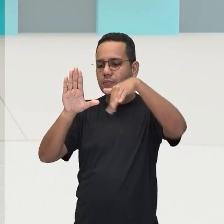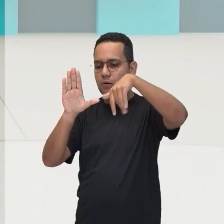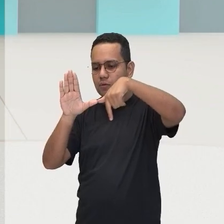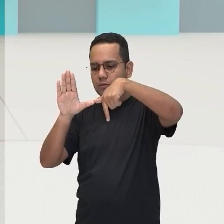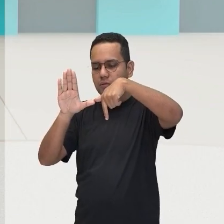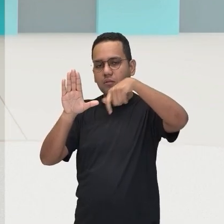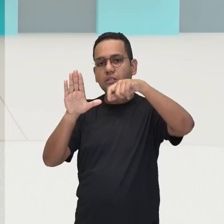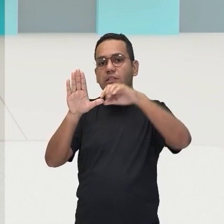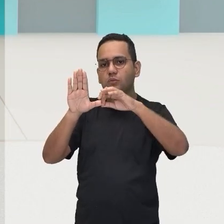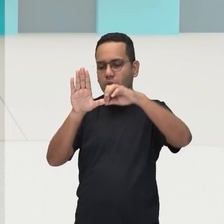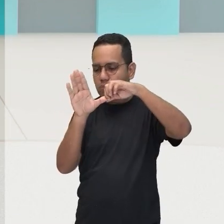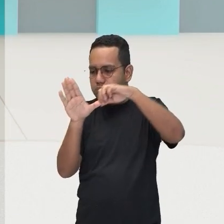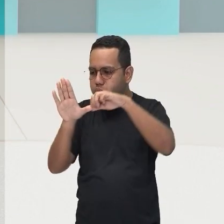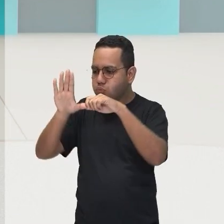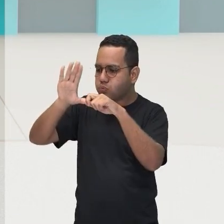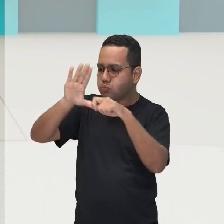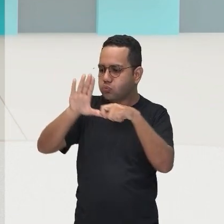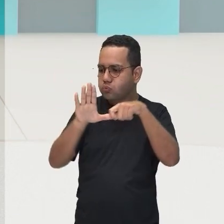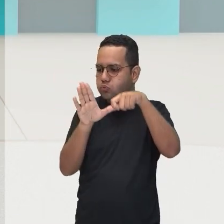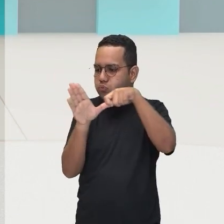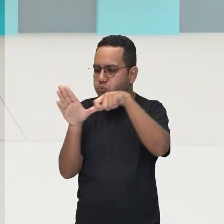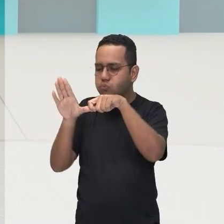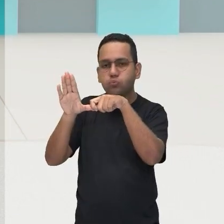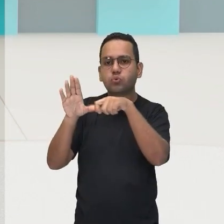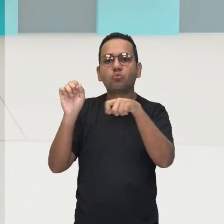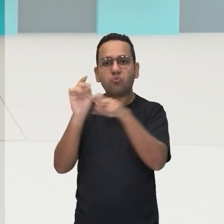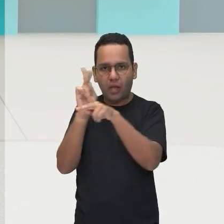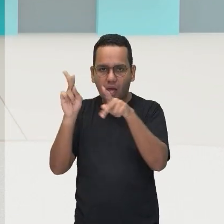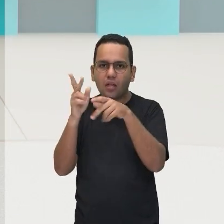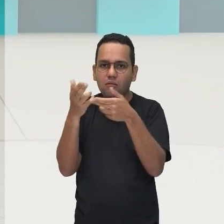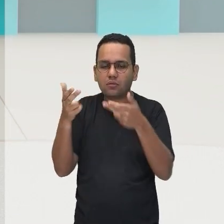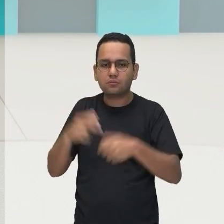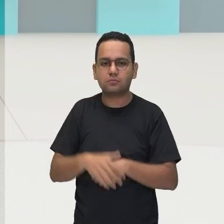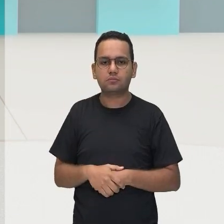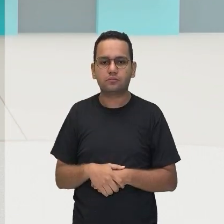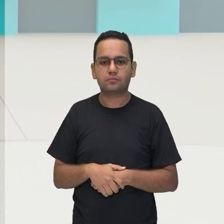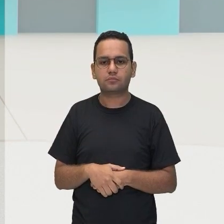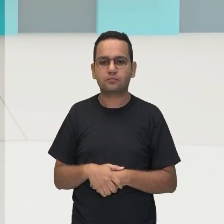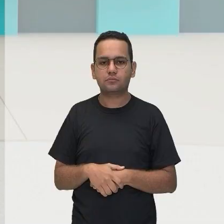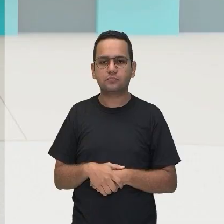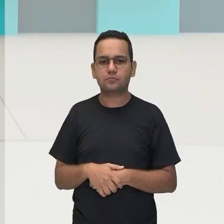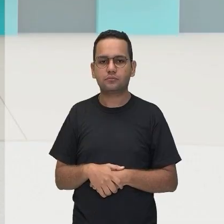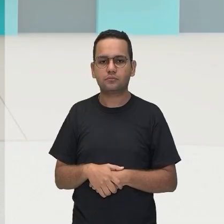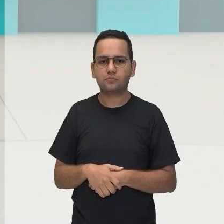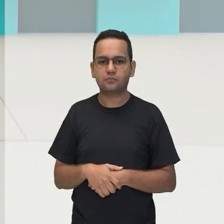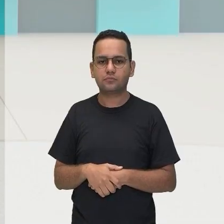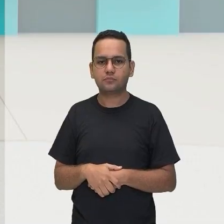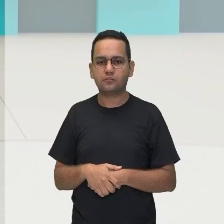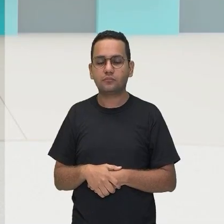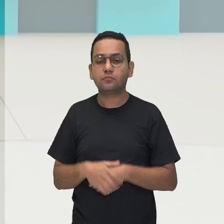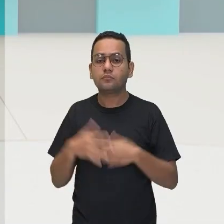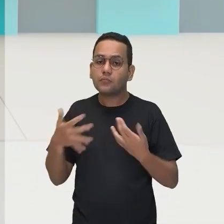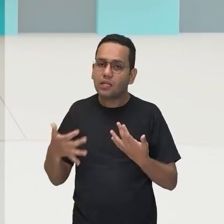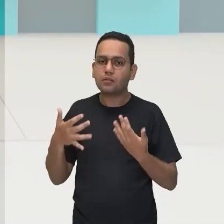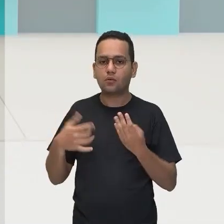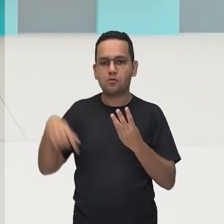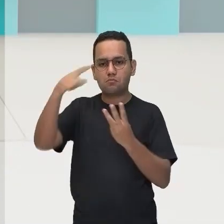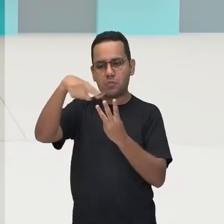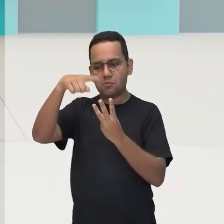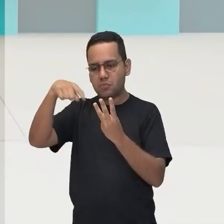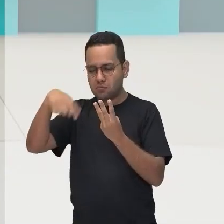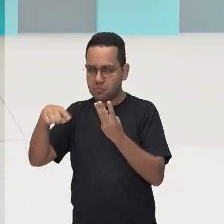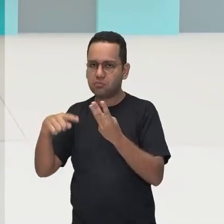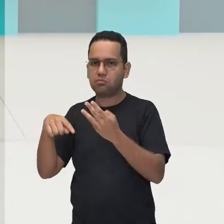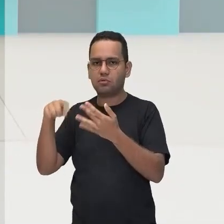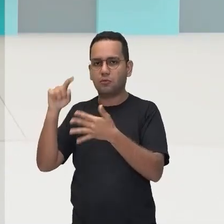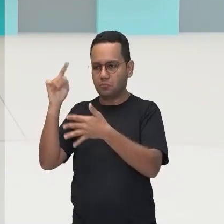através dessa vela. É interessante, né? Então, finalizando aqui as nossas atividades em meio aquático, nós